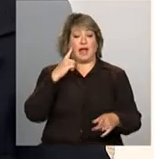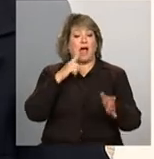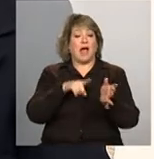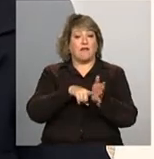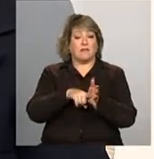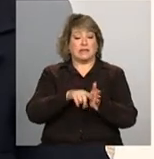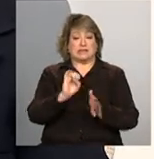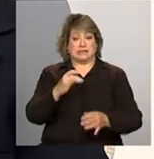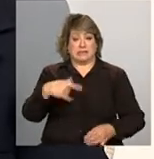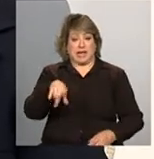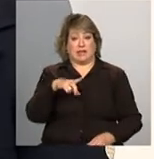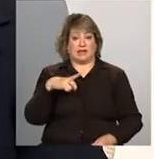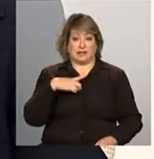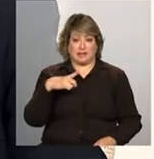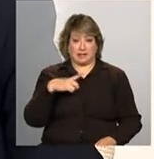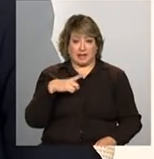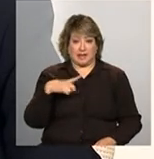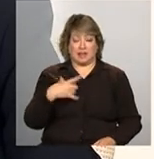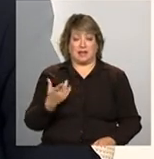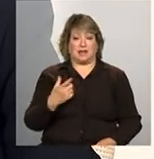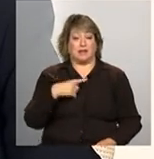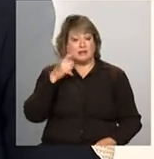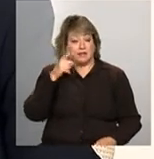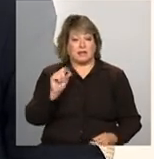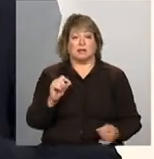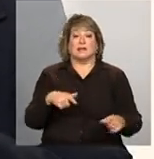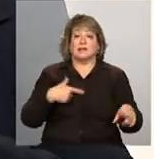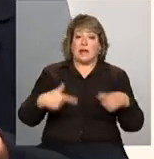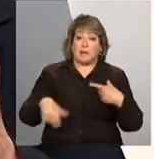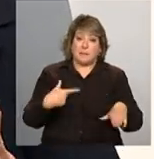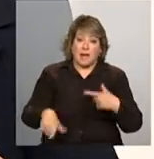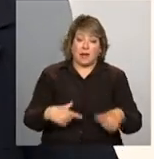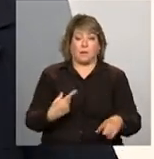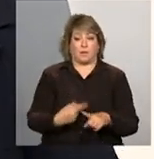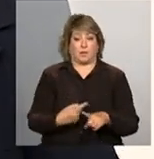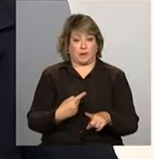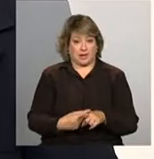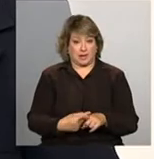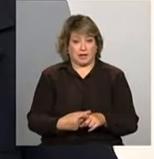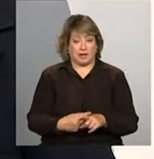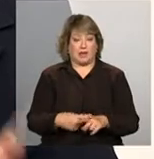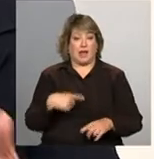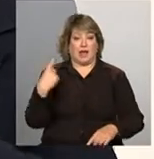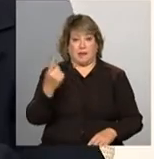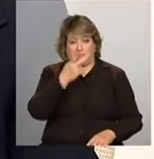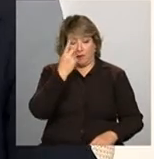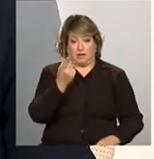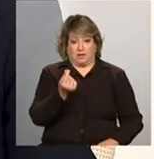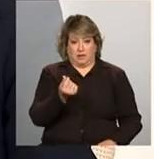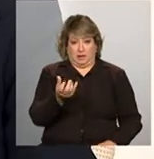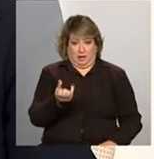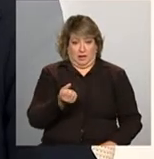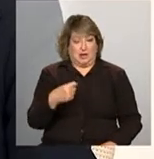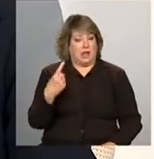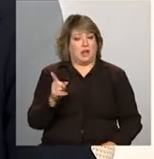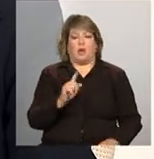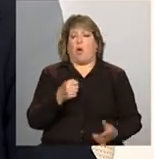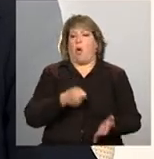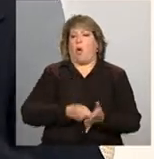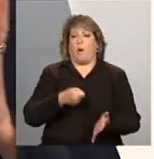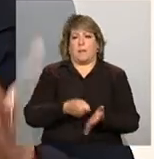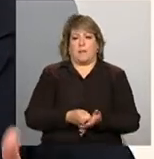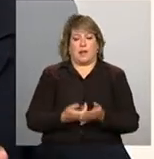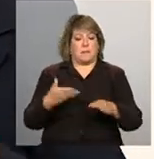se eles têm interesse na situação de trabalho, né, porque os beneficiários não são obrigados a participar do